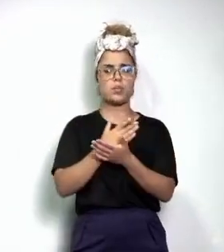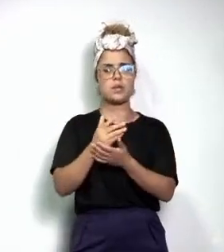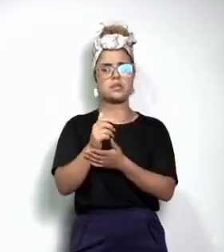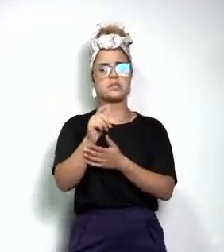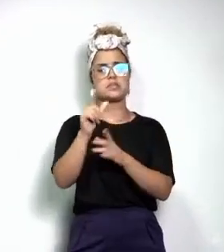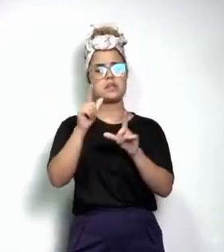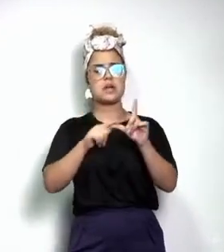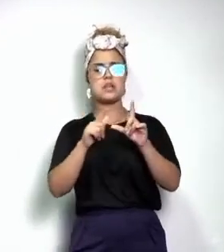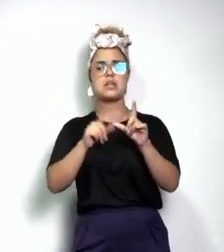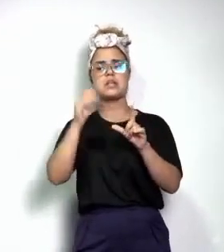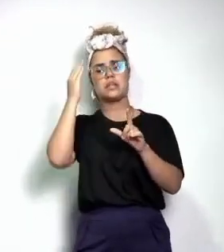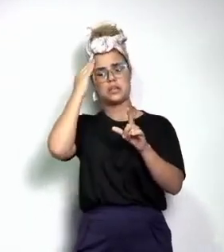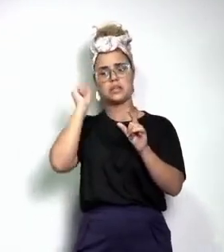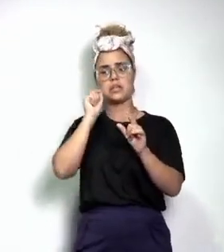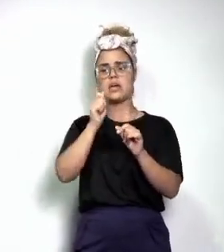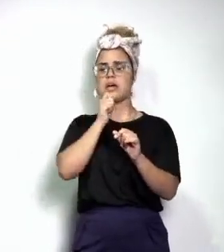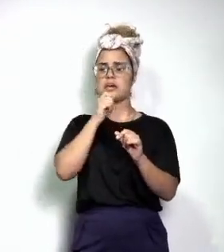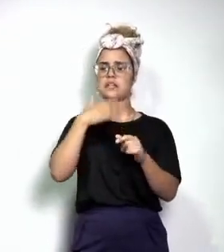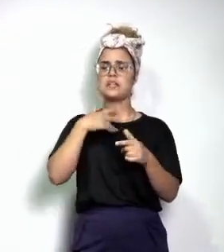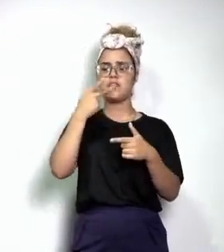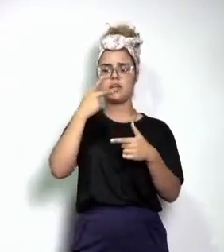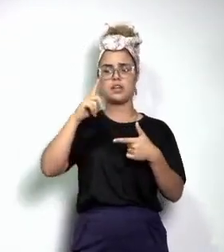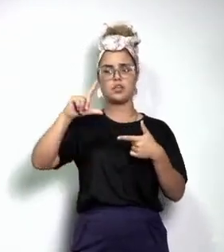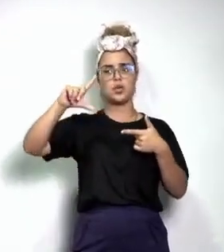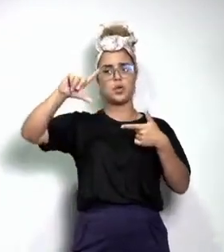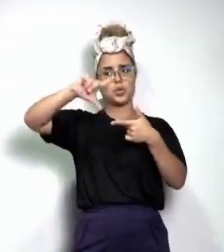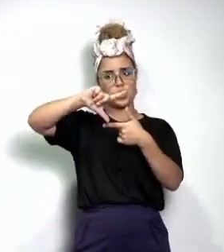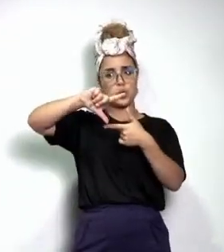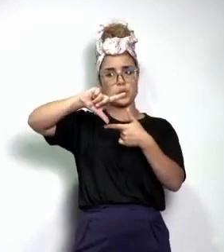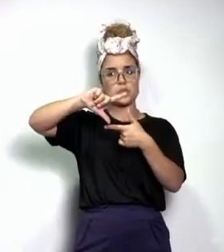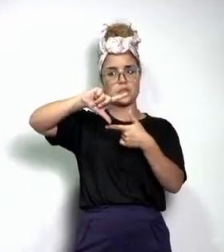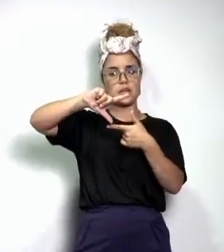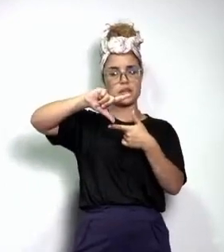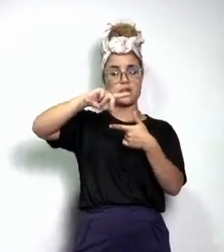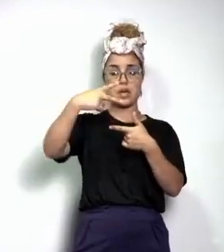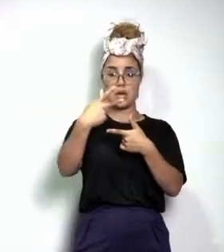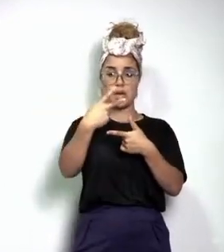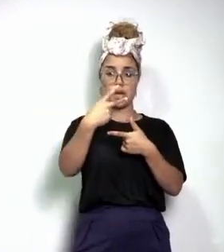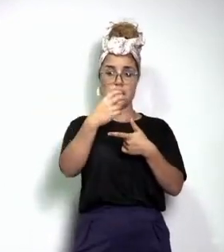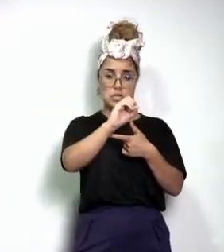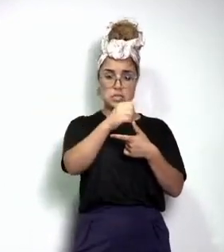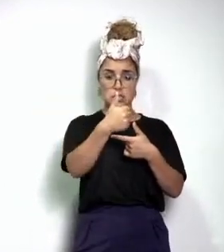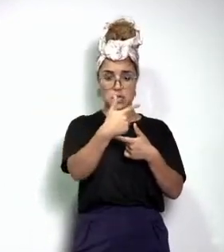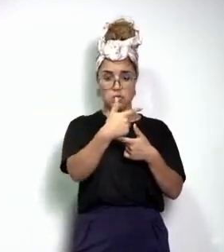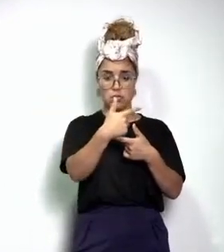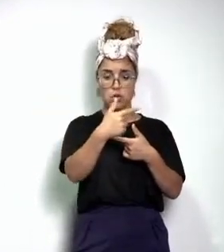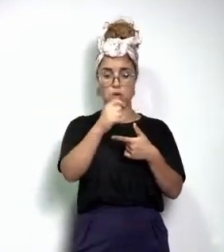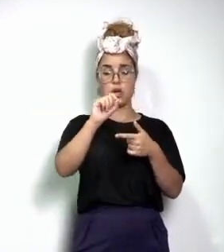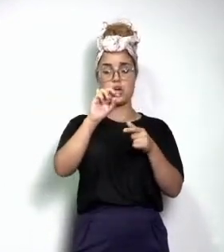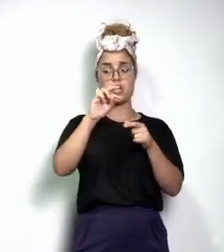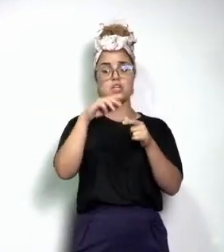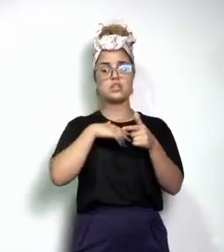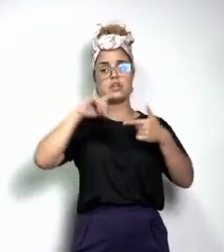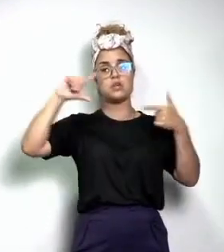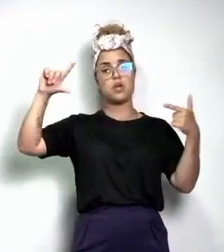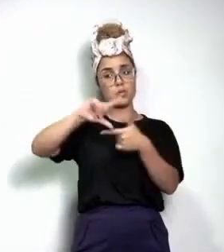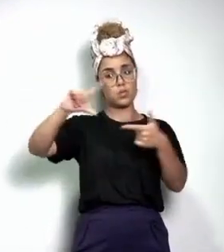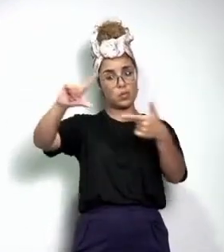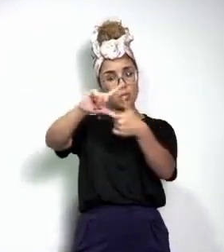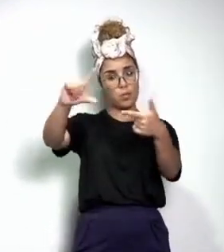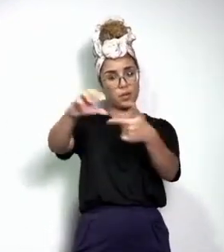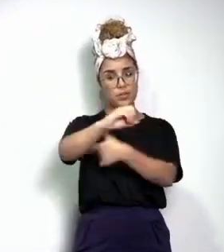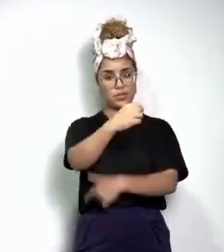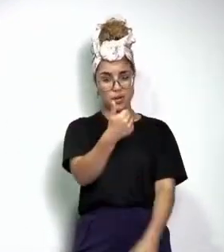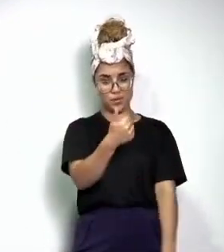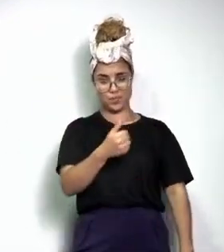mas entendendo que ainda se trata da cena 2 e do plano 1. E aí, aqui embaixo, a gente vai ter a data, né? Importante para a